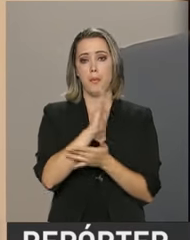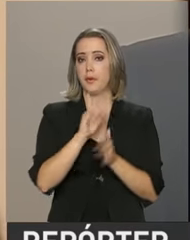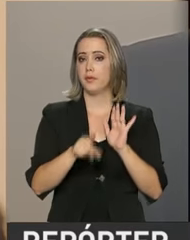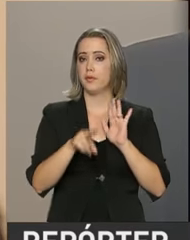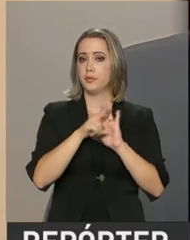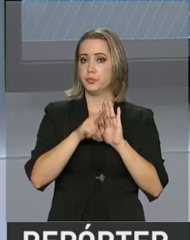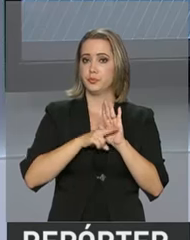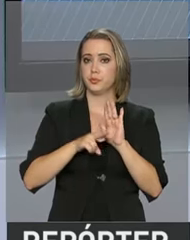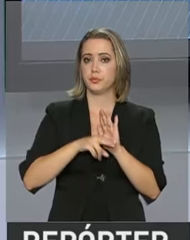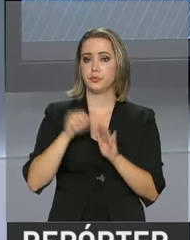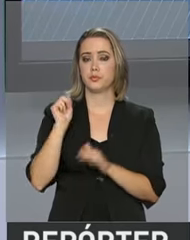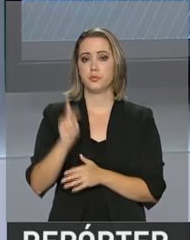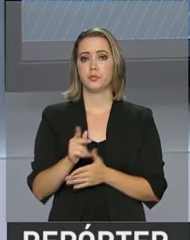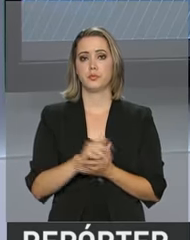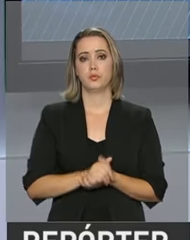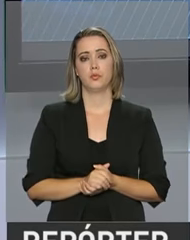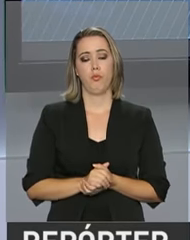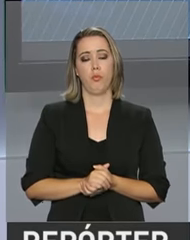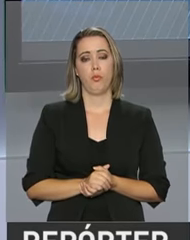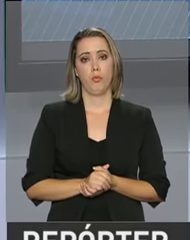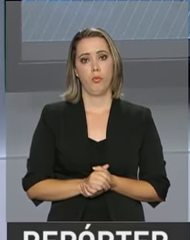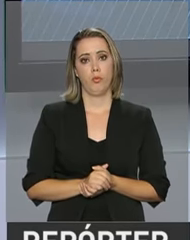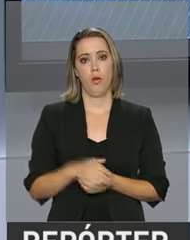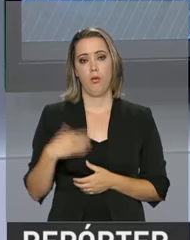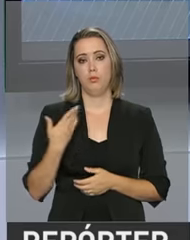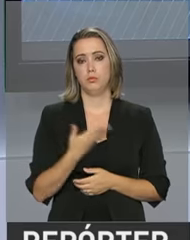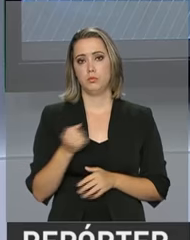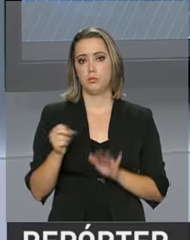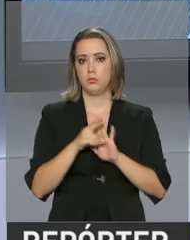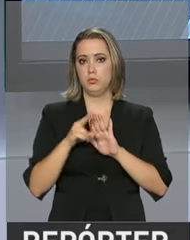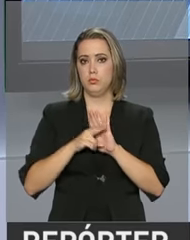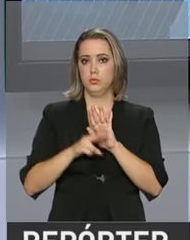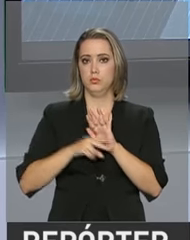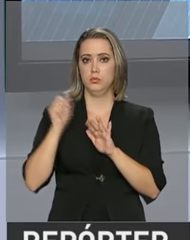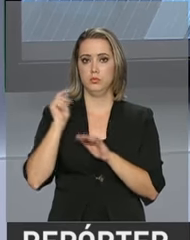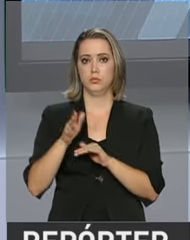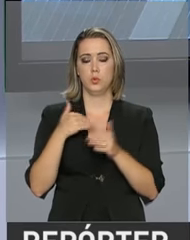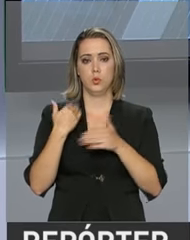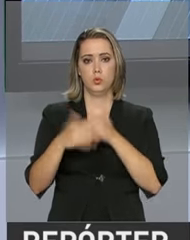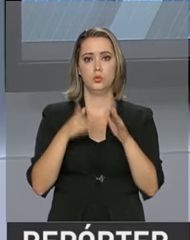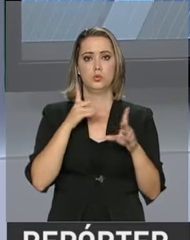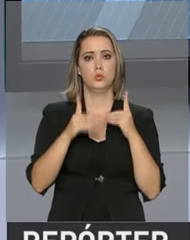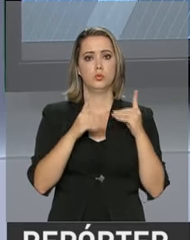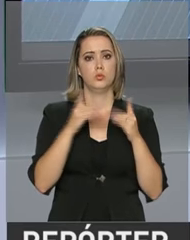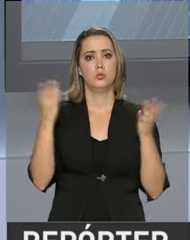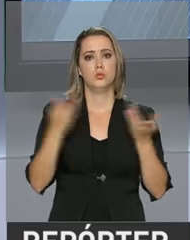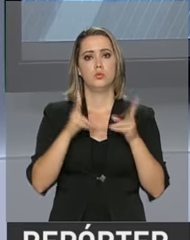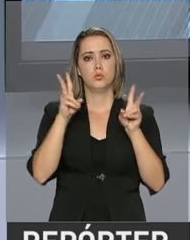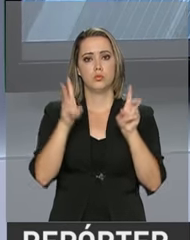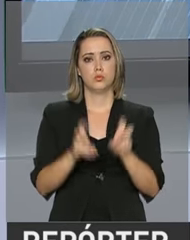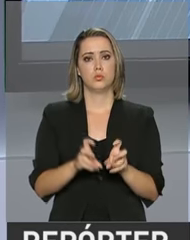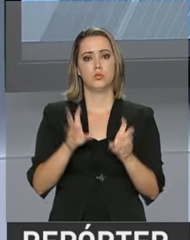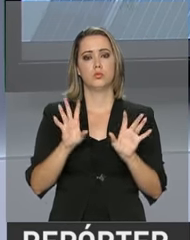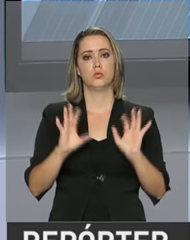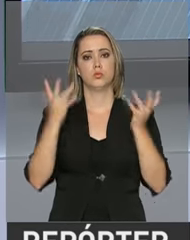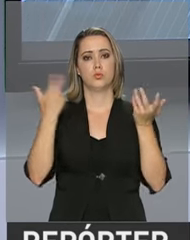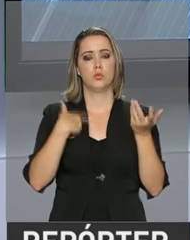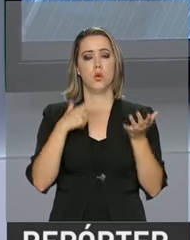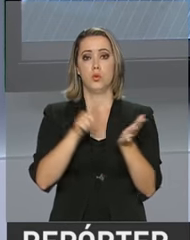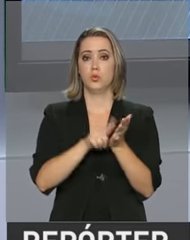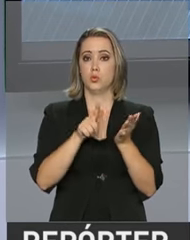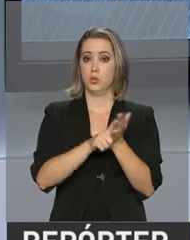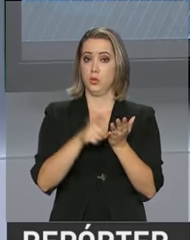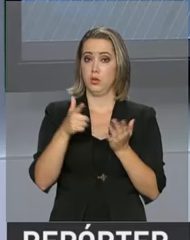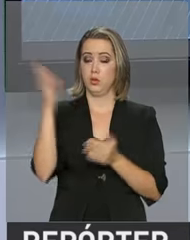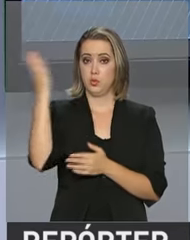fundamental ea reforma da previdência continua em debate hoje foi tema de um evento promovido por um jornal